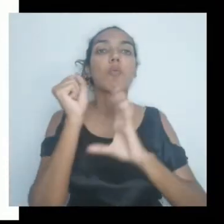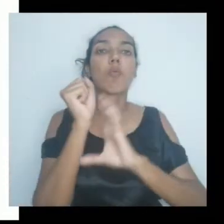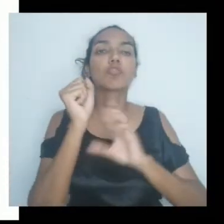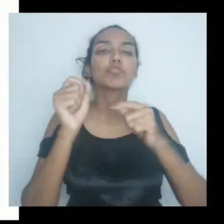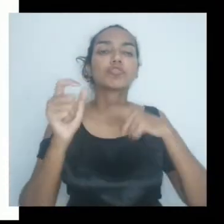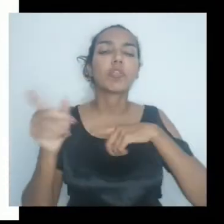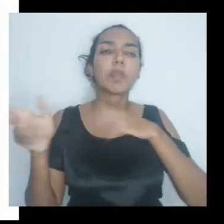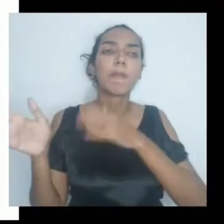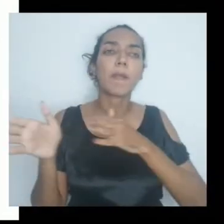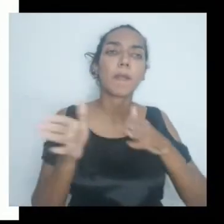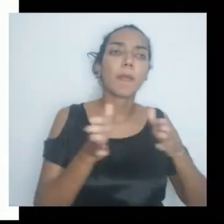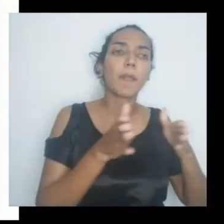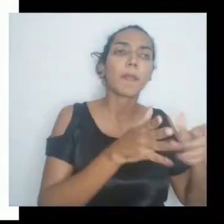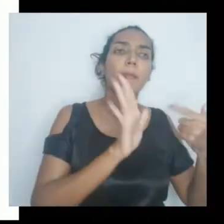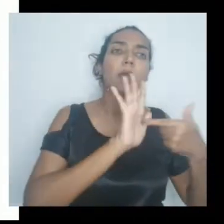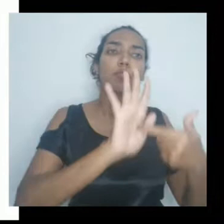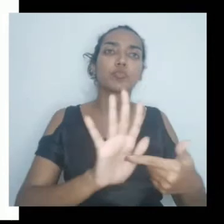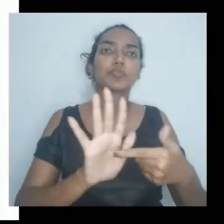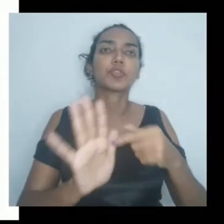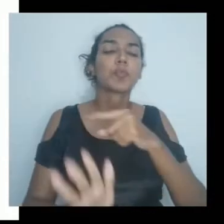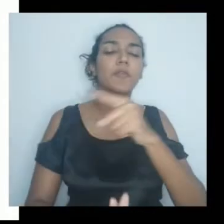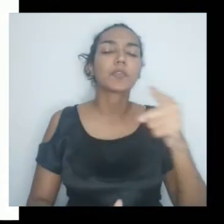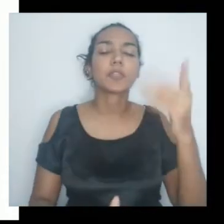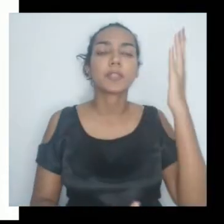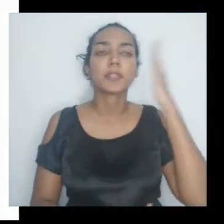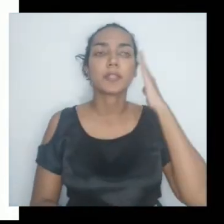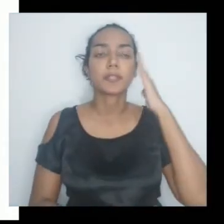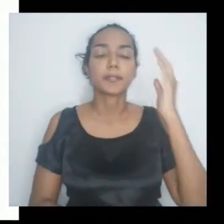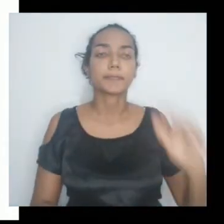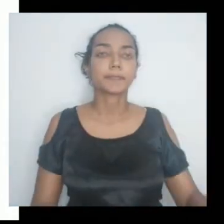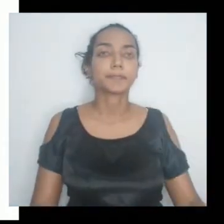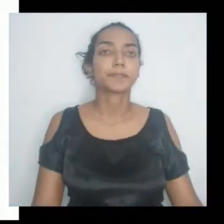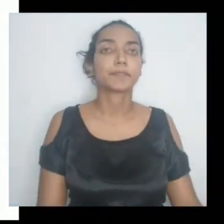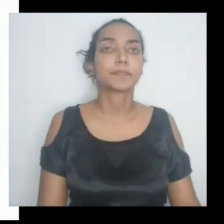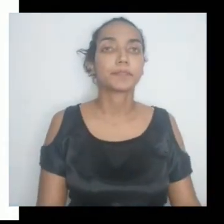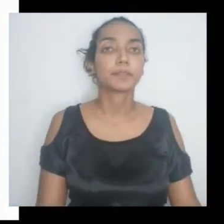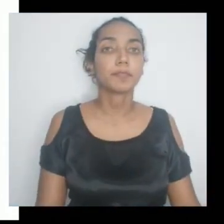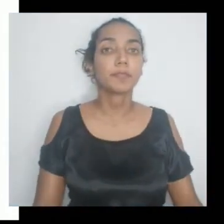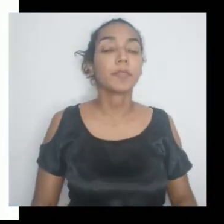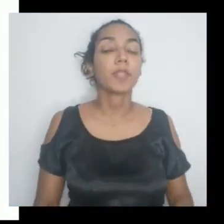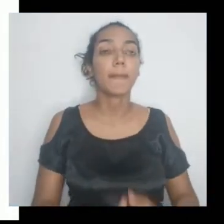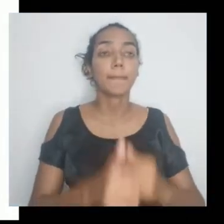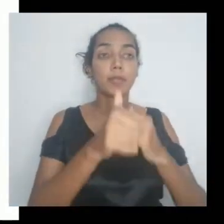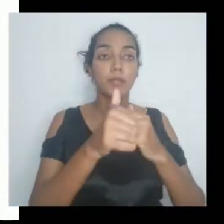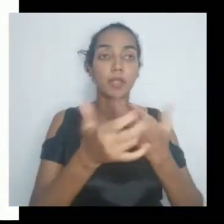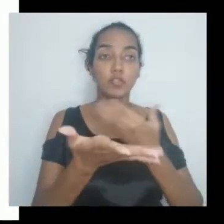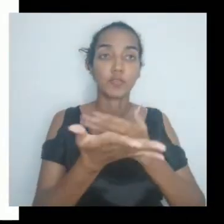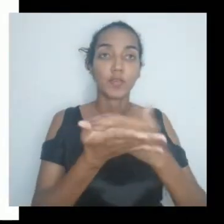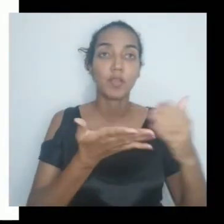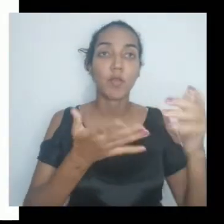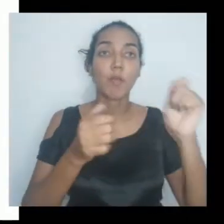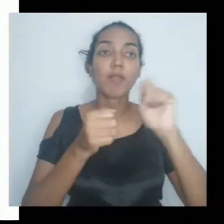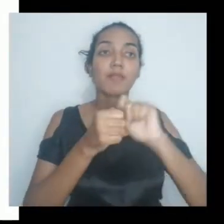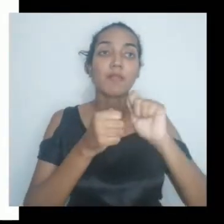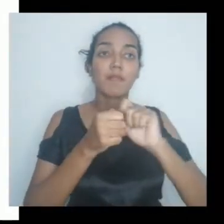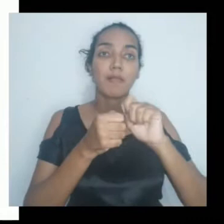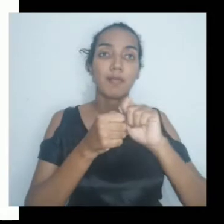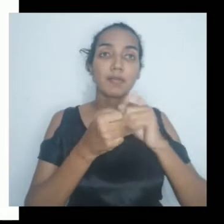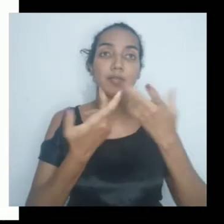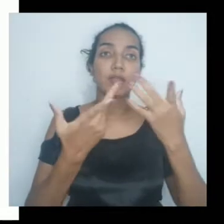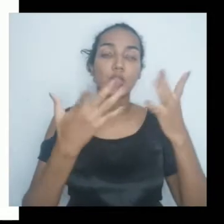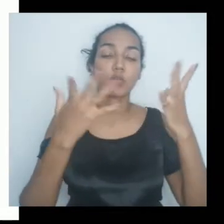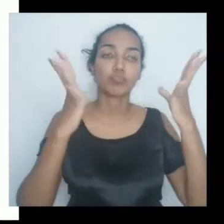tirando alguma possível dúvida que venha a surgir. Primeiramente, a gente vai começar a fazer a especificação da